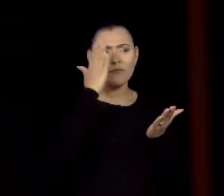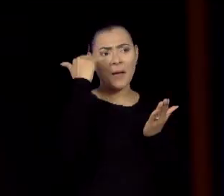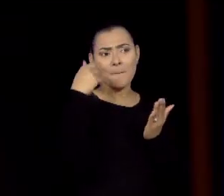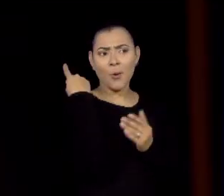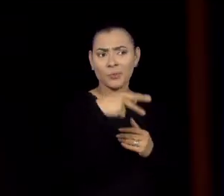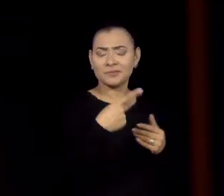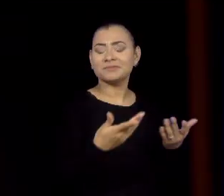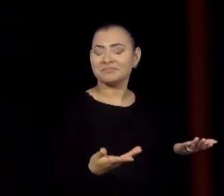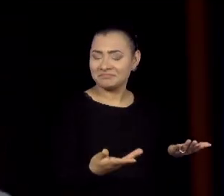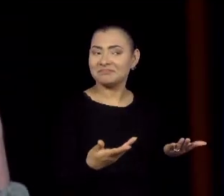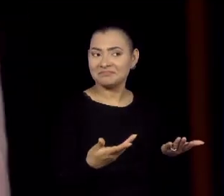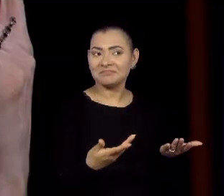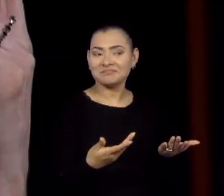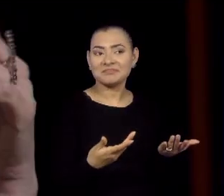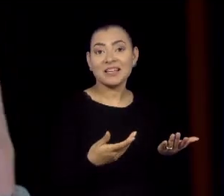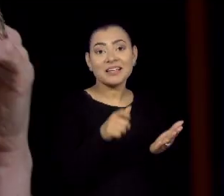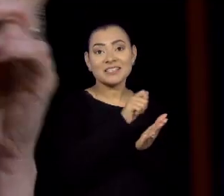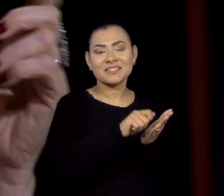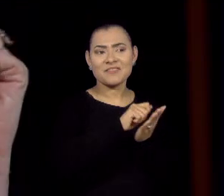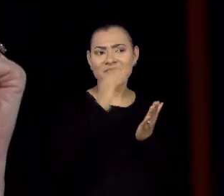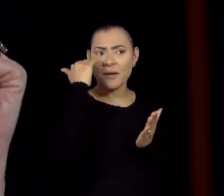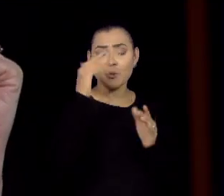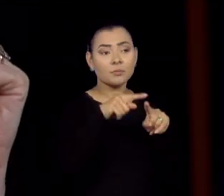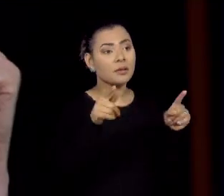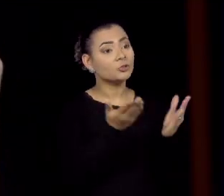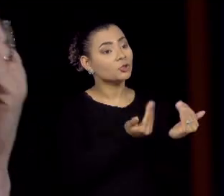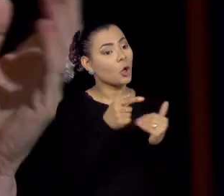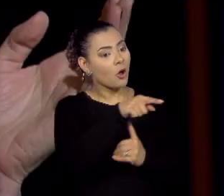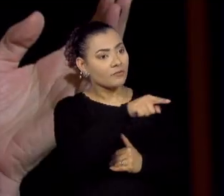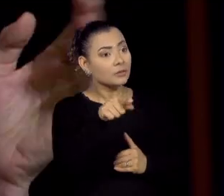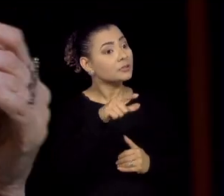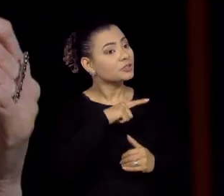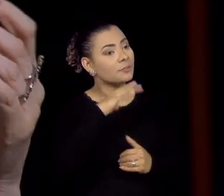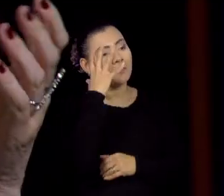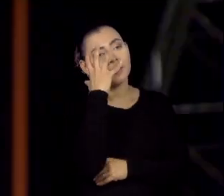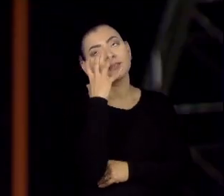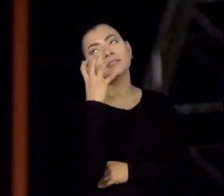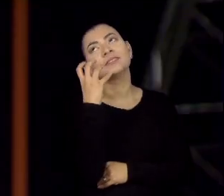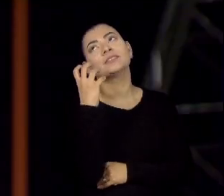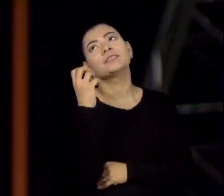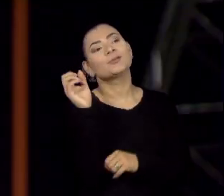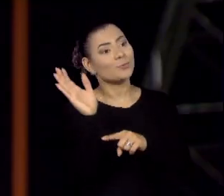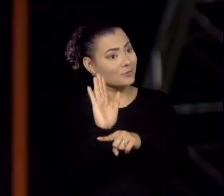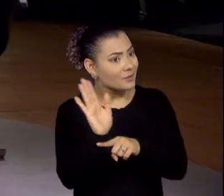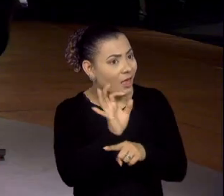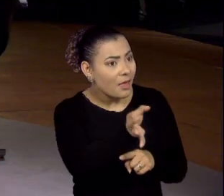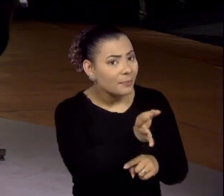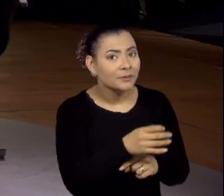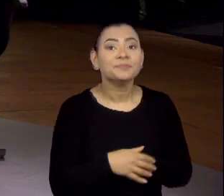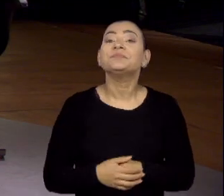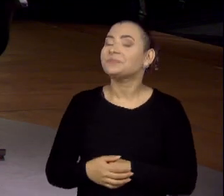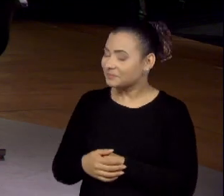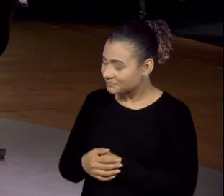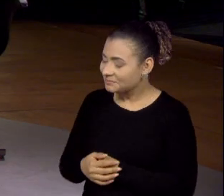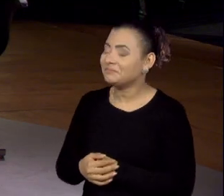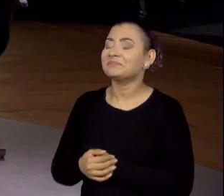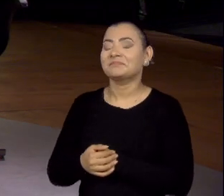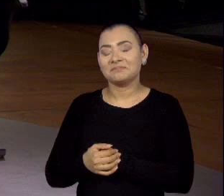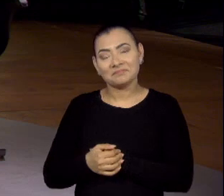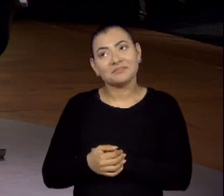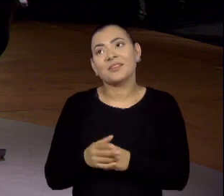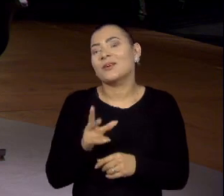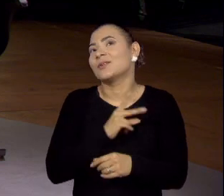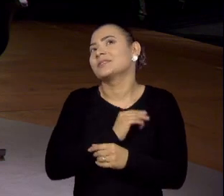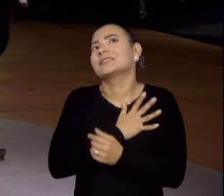consagrado, né, Loyola? Mas já na juventude tinha uma grande paixão que era o cinema. A grande frustração da minha